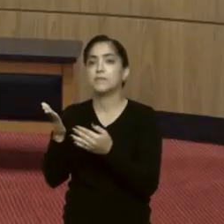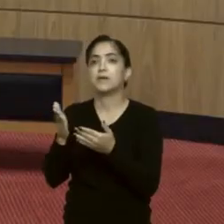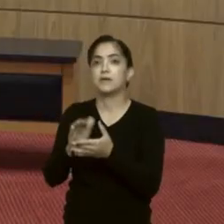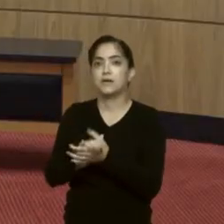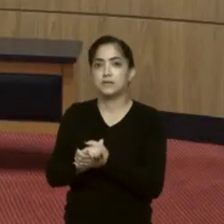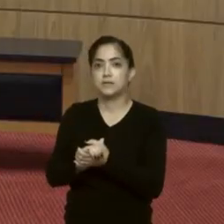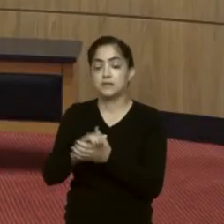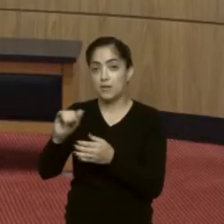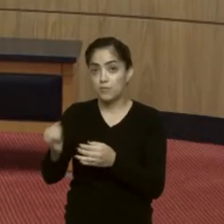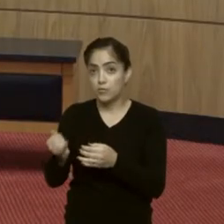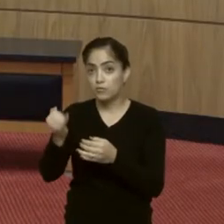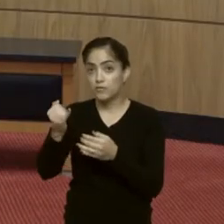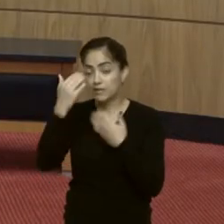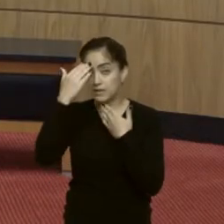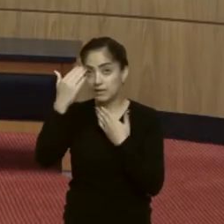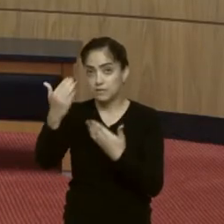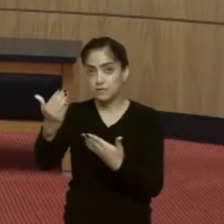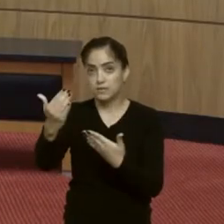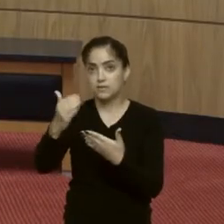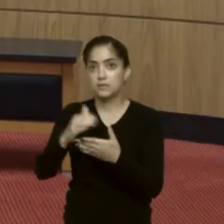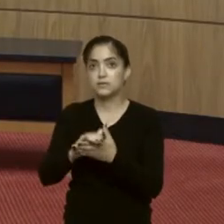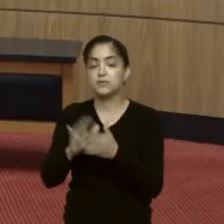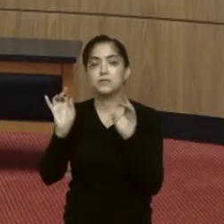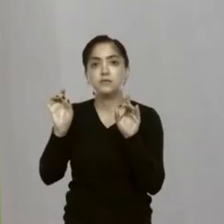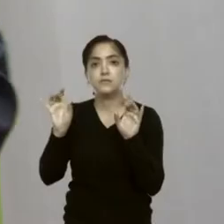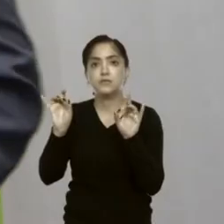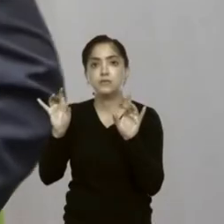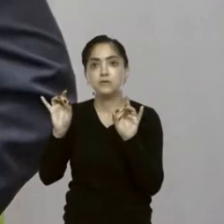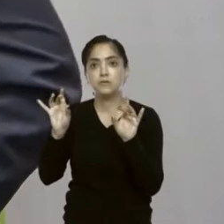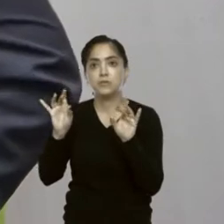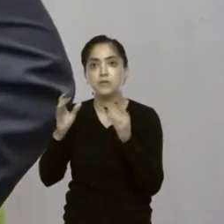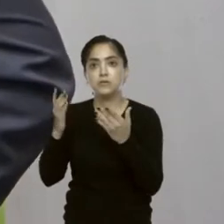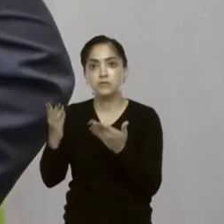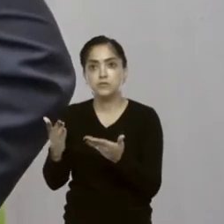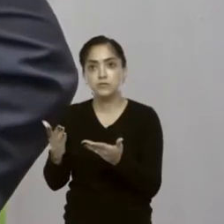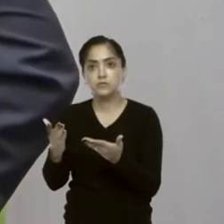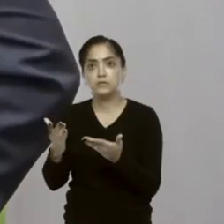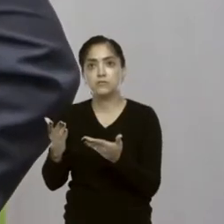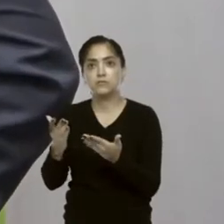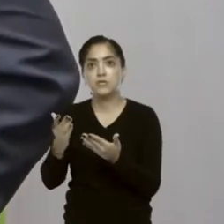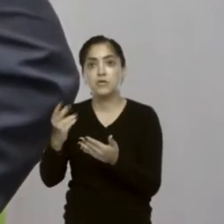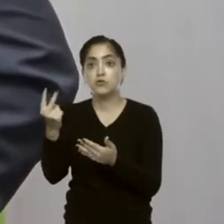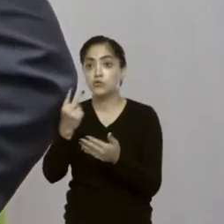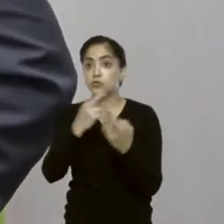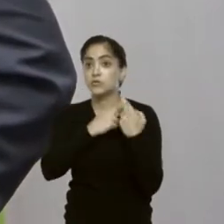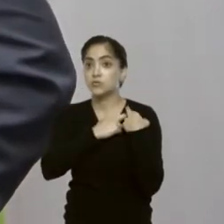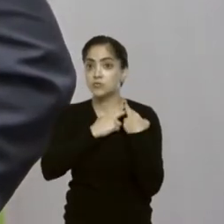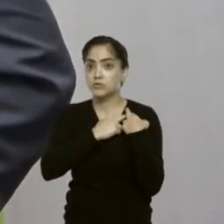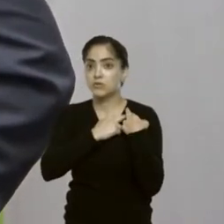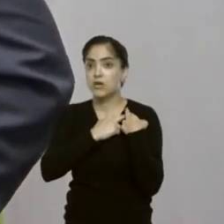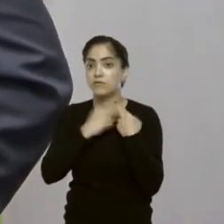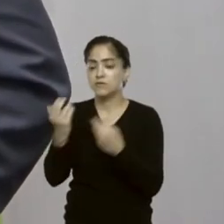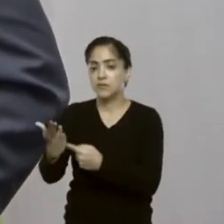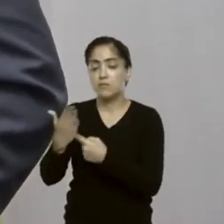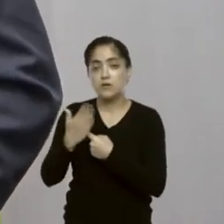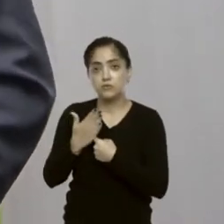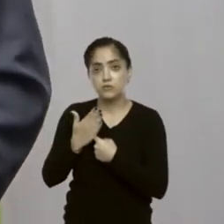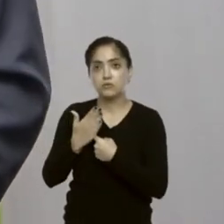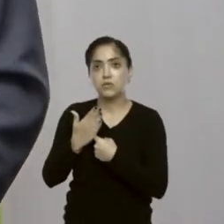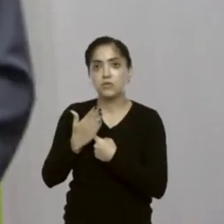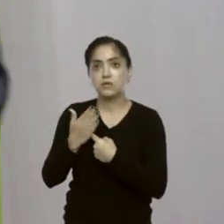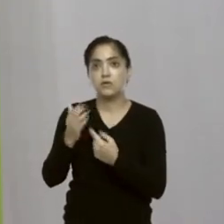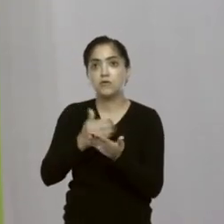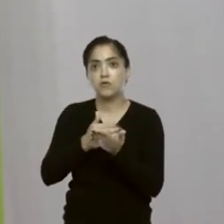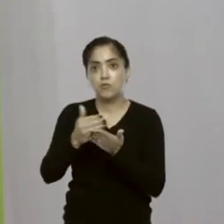aqui e agradecer, especialmente, alguns responsáveis que estão aqui, que me deram o direito. Vou começar a falar do